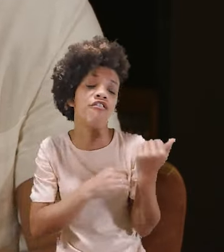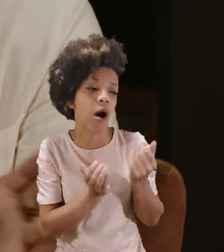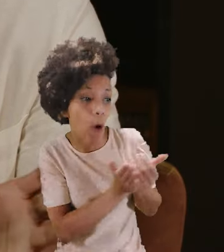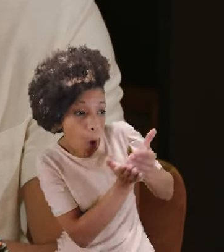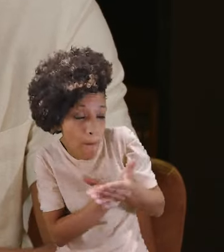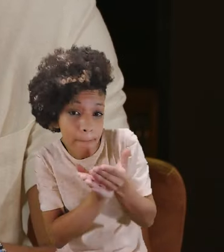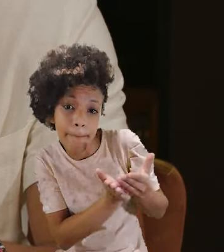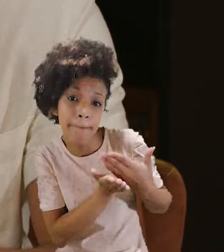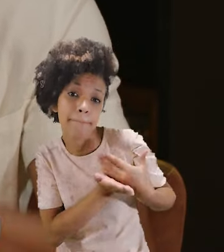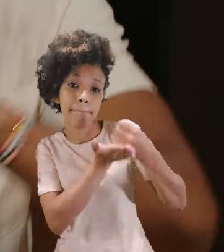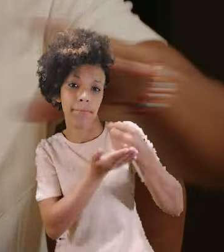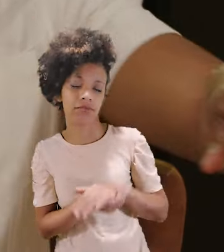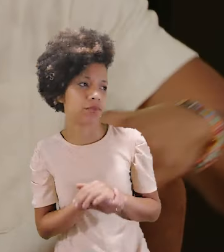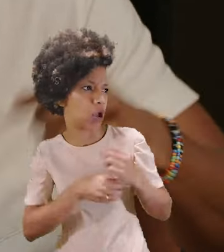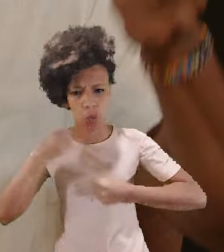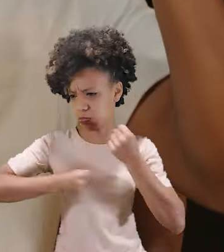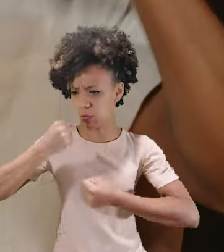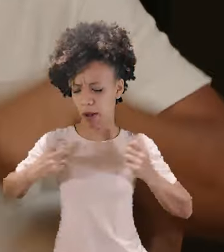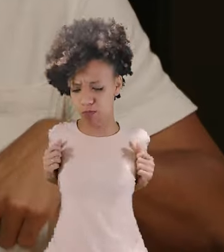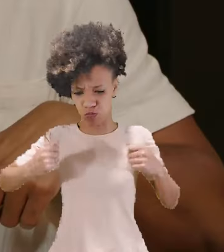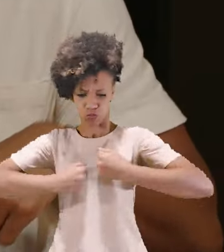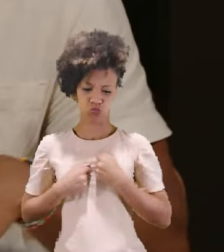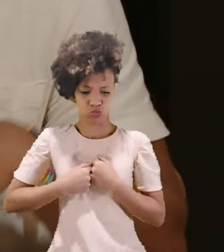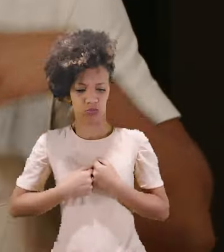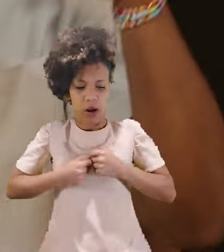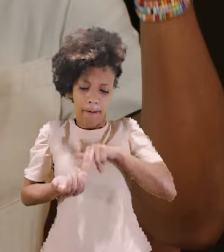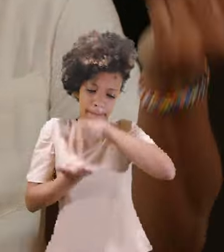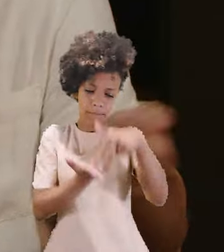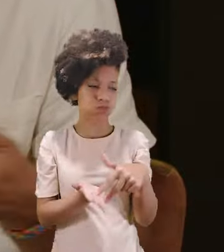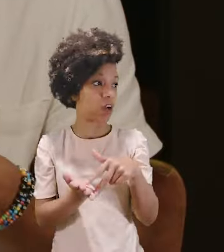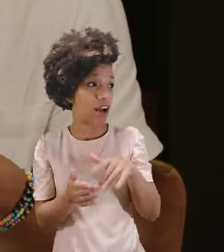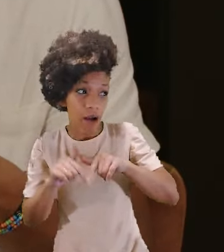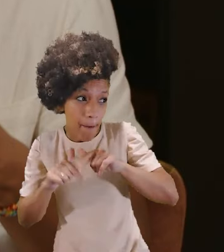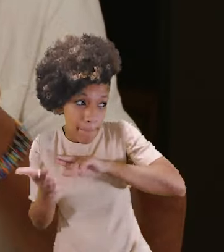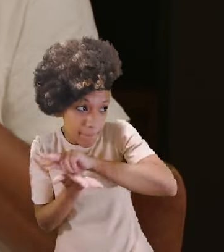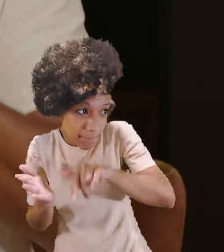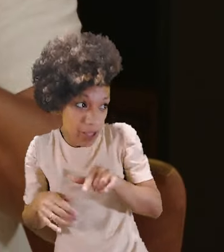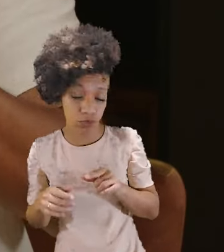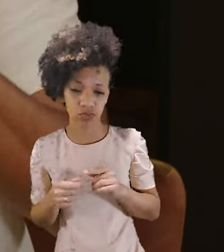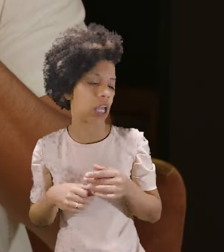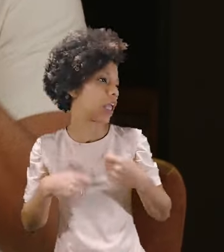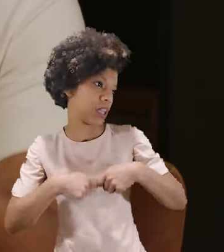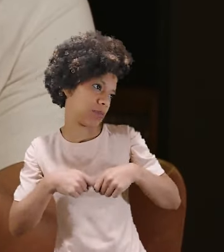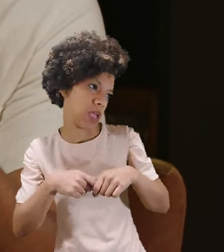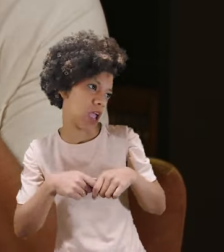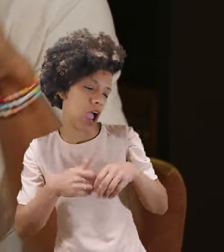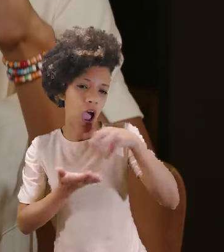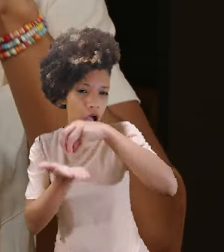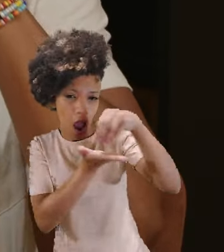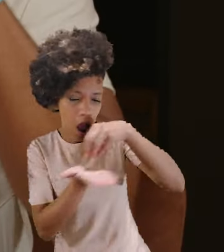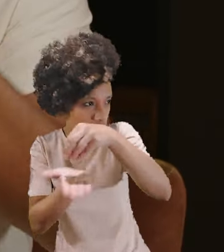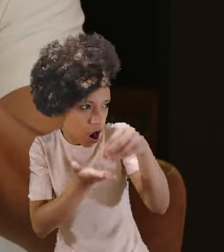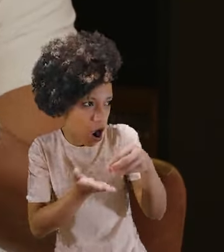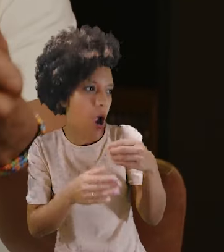é a principal expressão então não dá para botar correndo pra poder salvar Visa tem que fazer uma porrada equipamento também que é para ajudar nossa